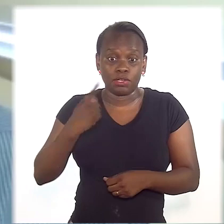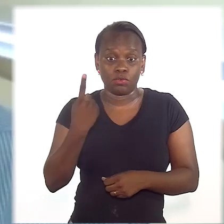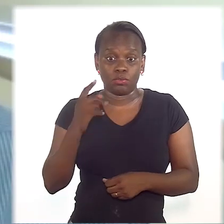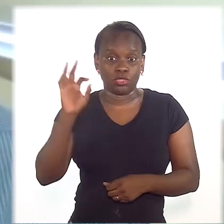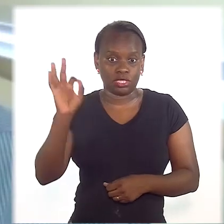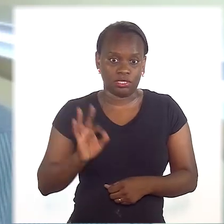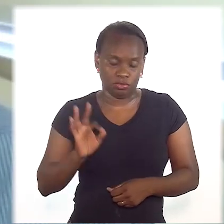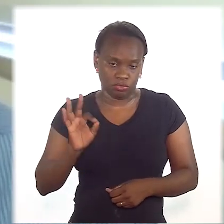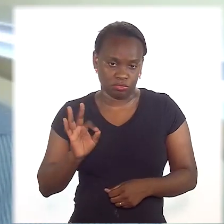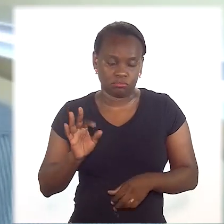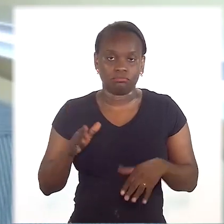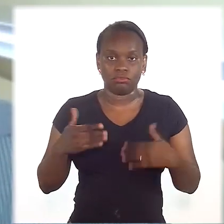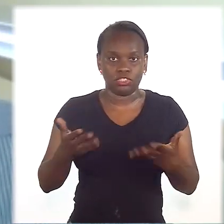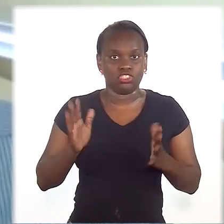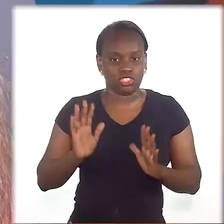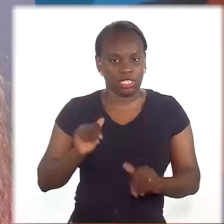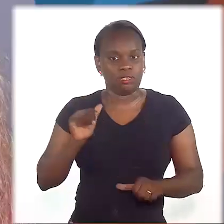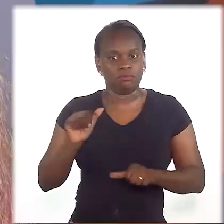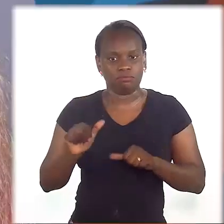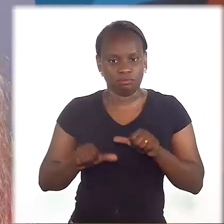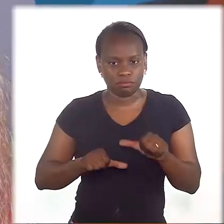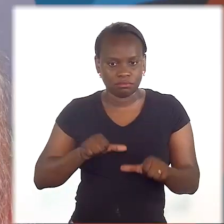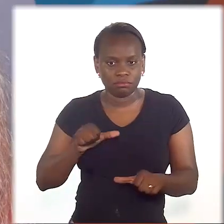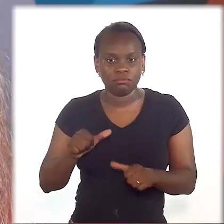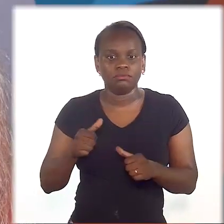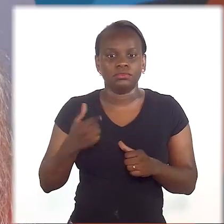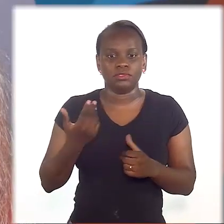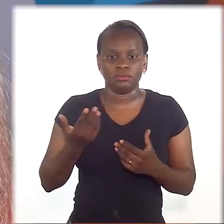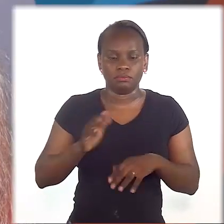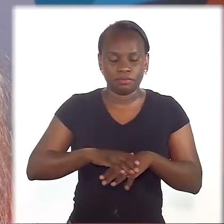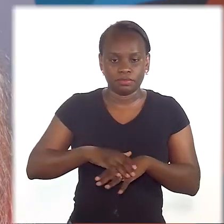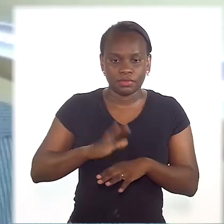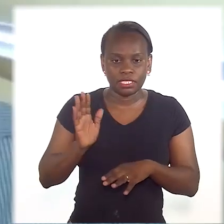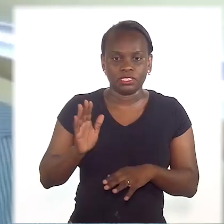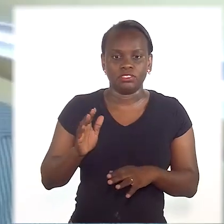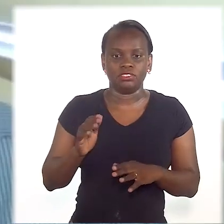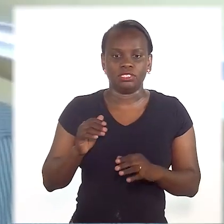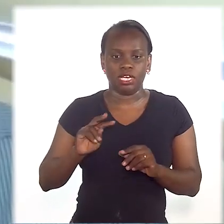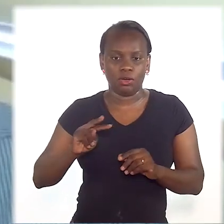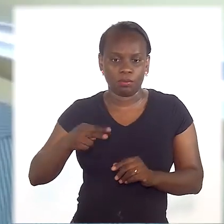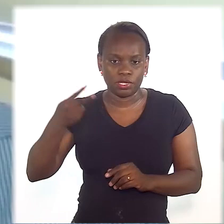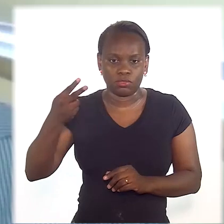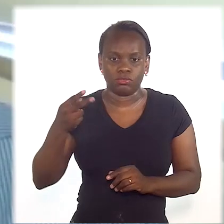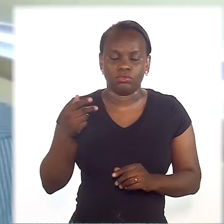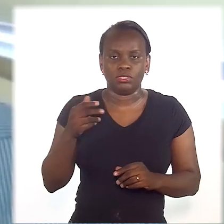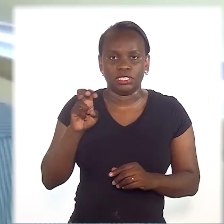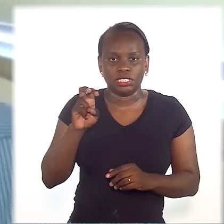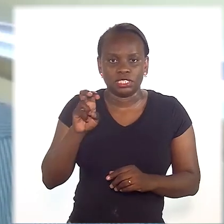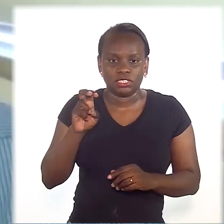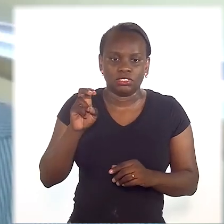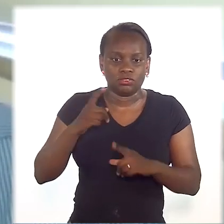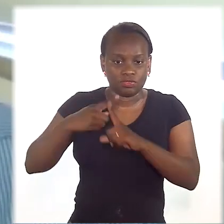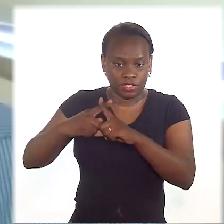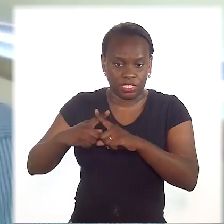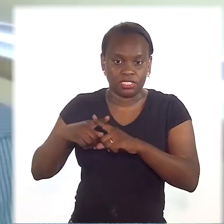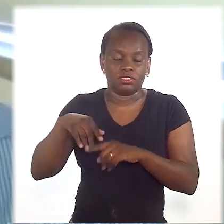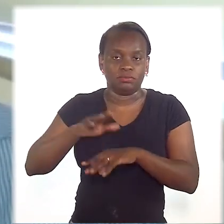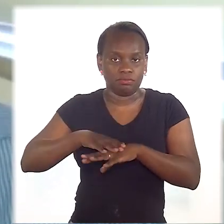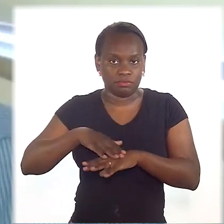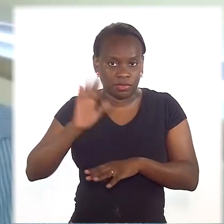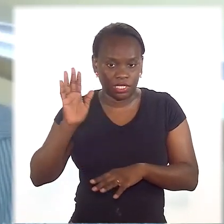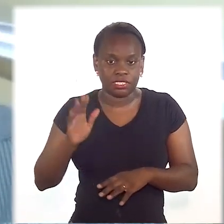com 1%. Então, ela já tinha um considerável aumento, em torno de